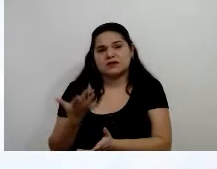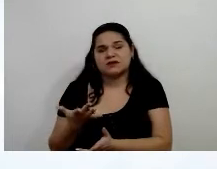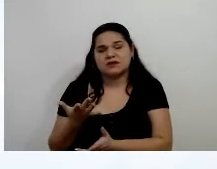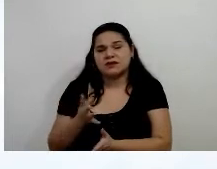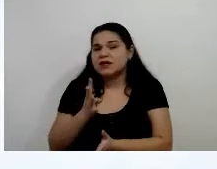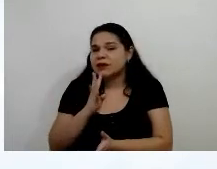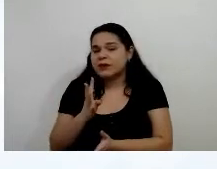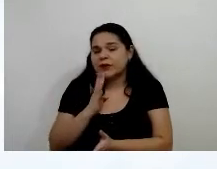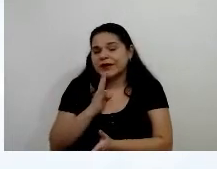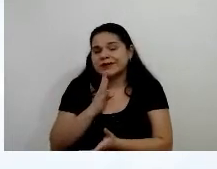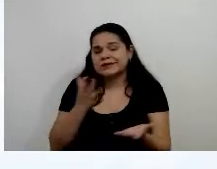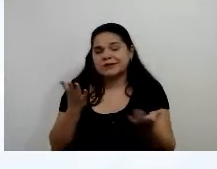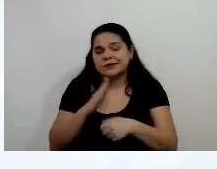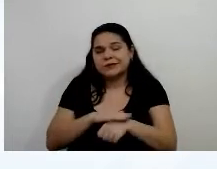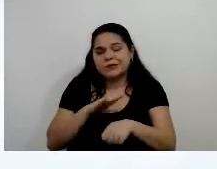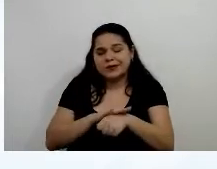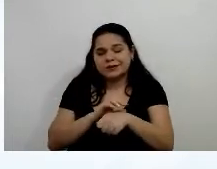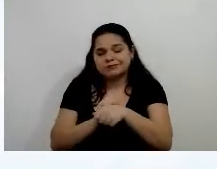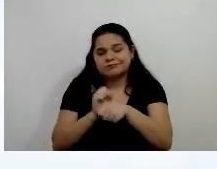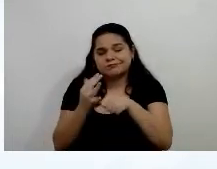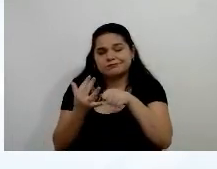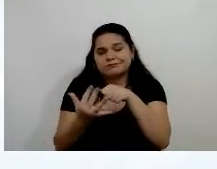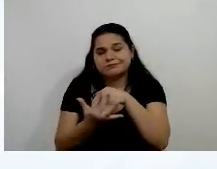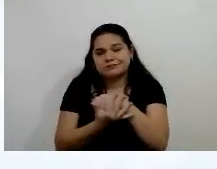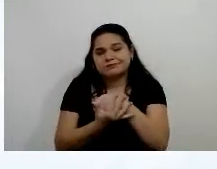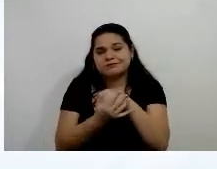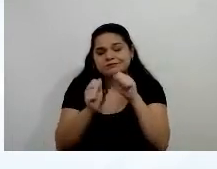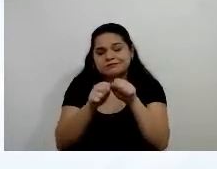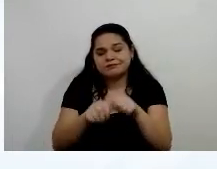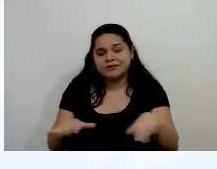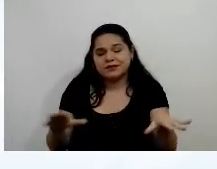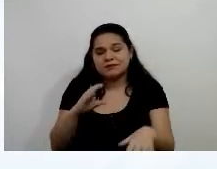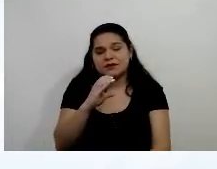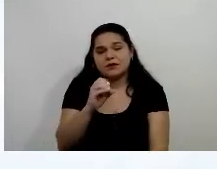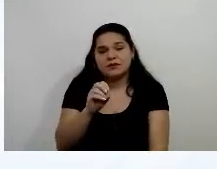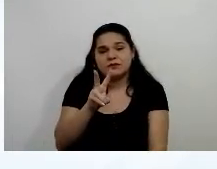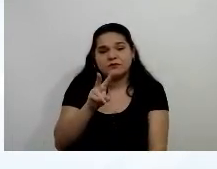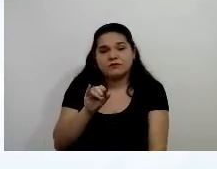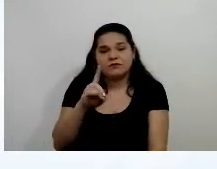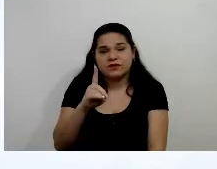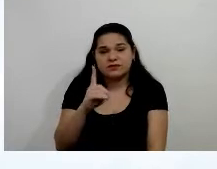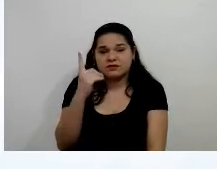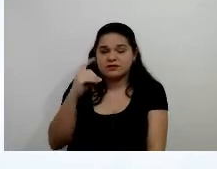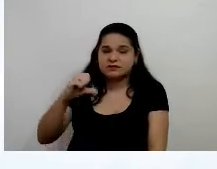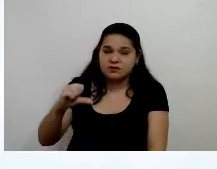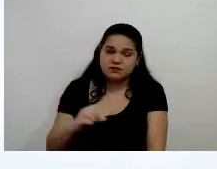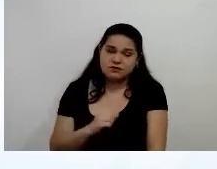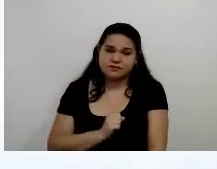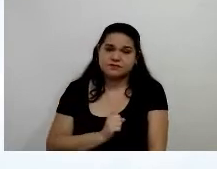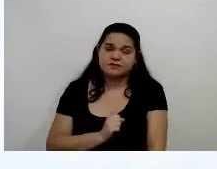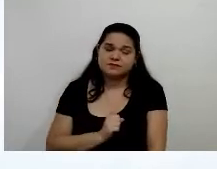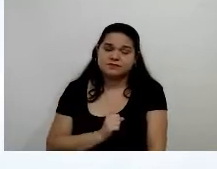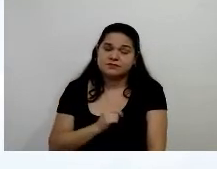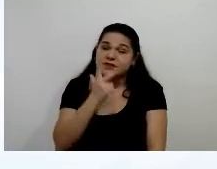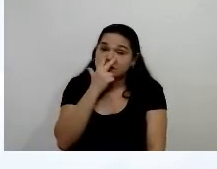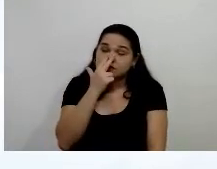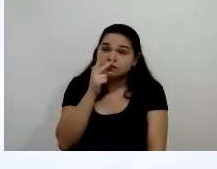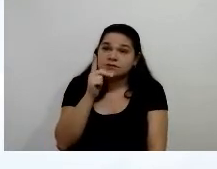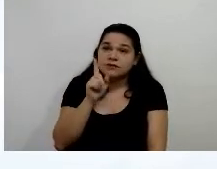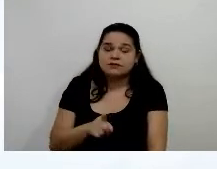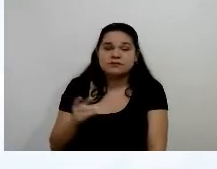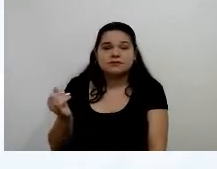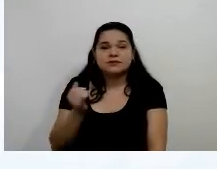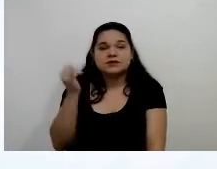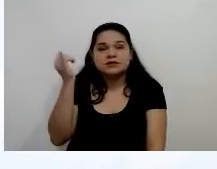essa pandemia, para o Covid-19. E achamos importante que vocês conheçam